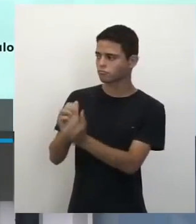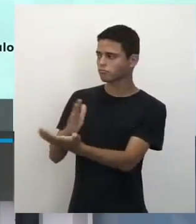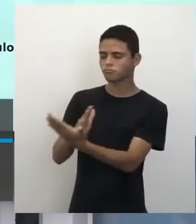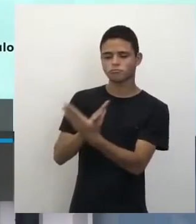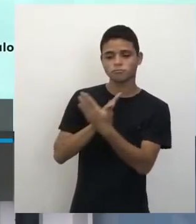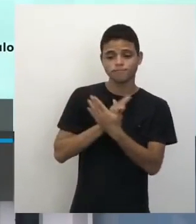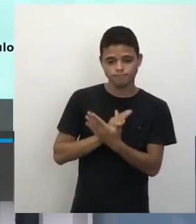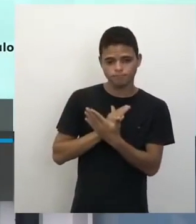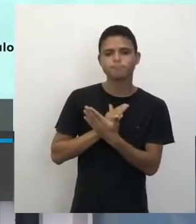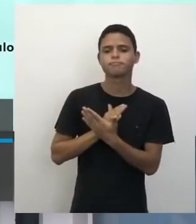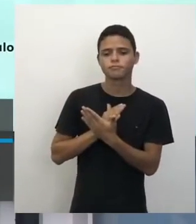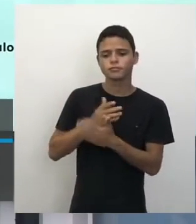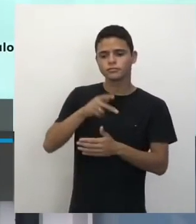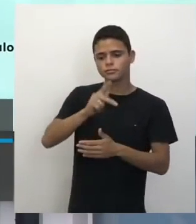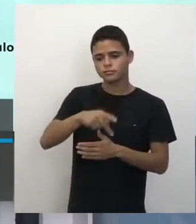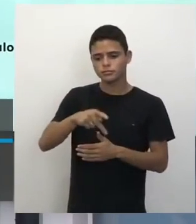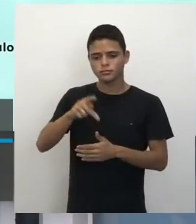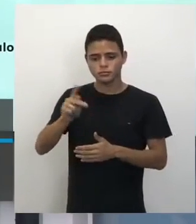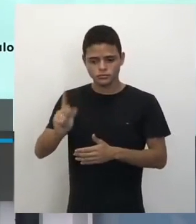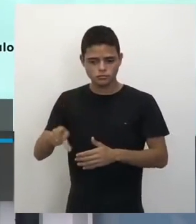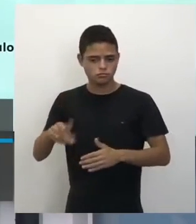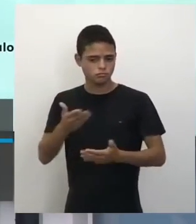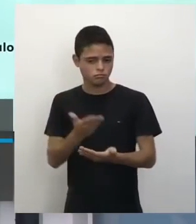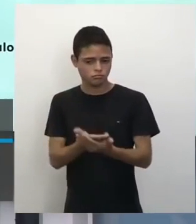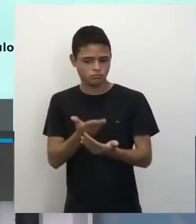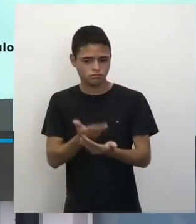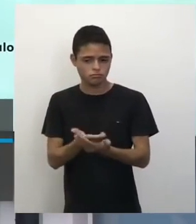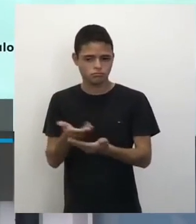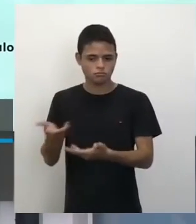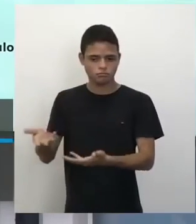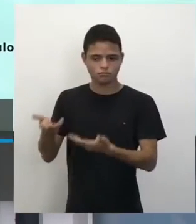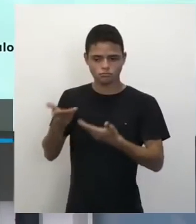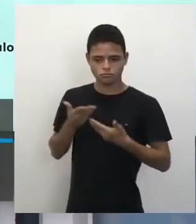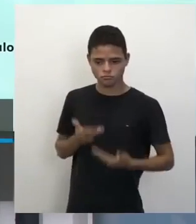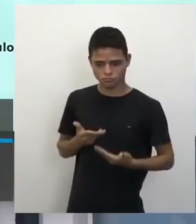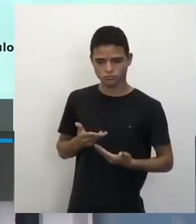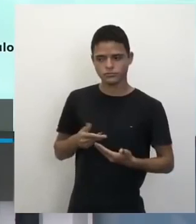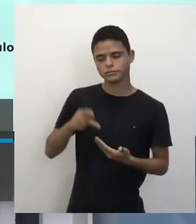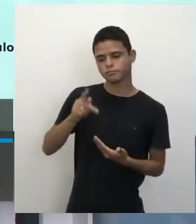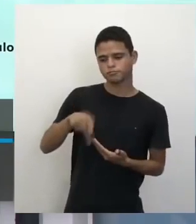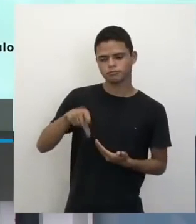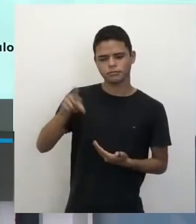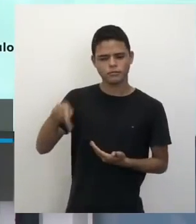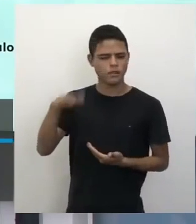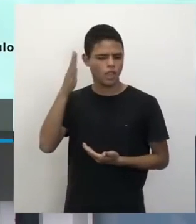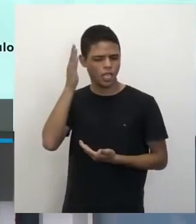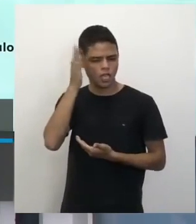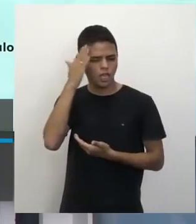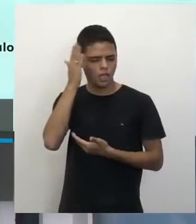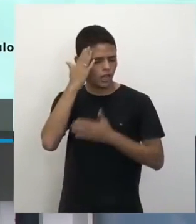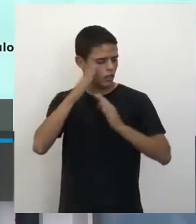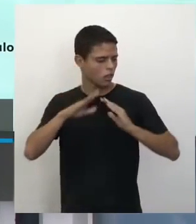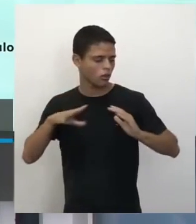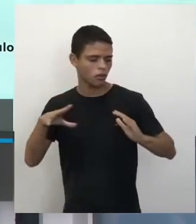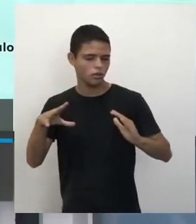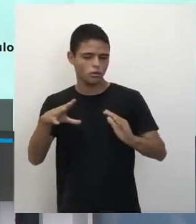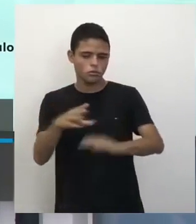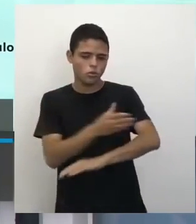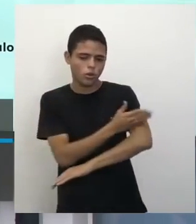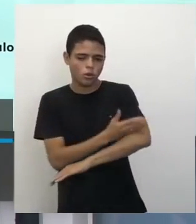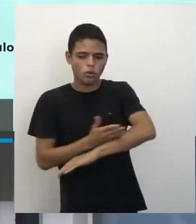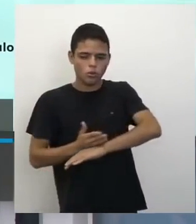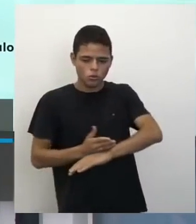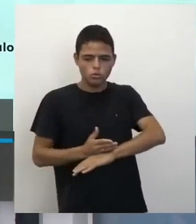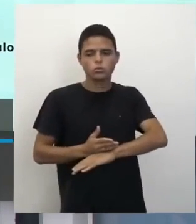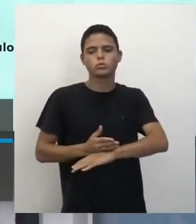auxiliando nessa aula de hoje, eu trouxe aqui uma professora que sabe tudo da cultura maia,